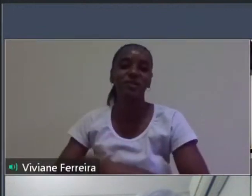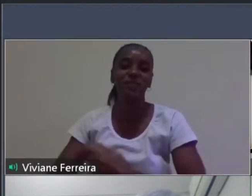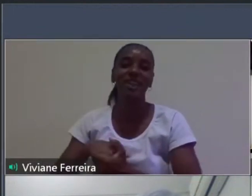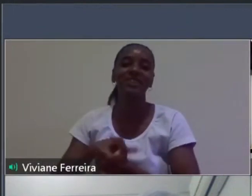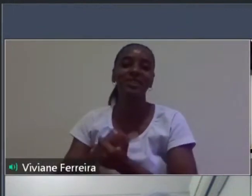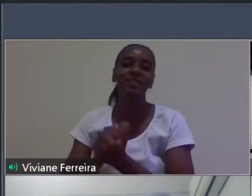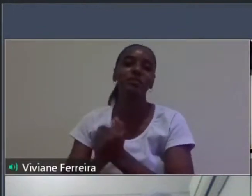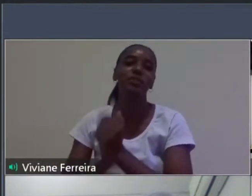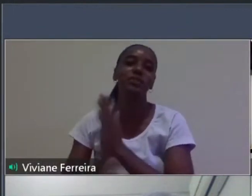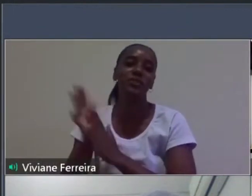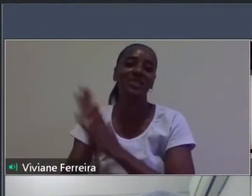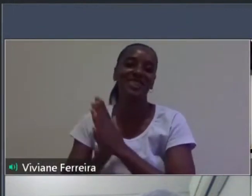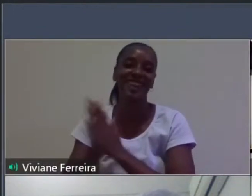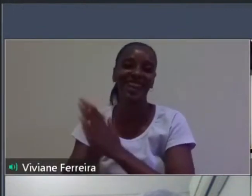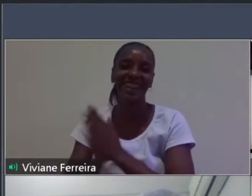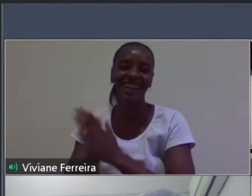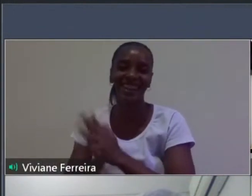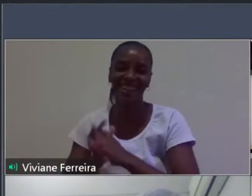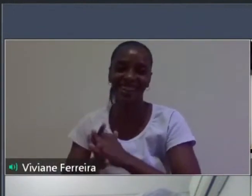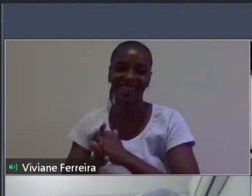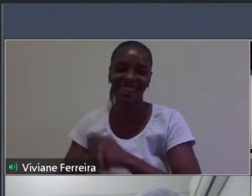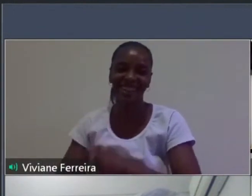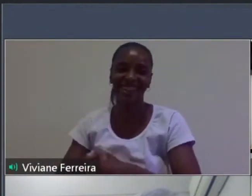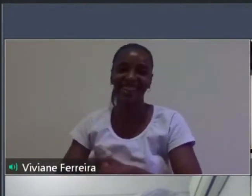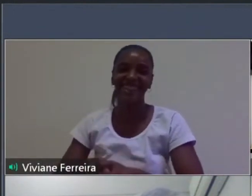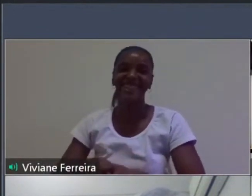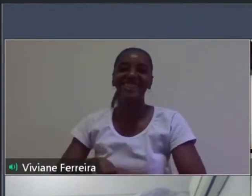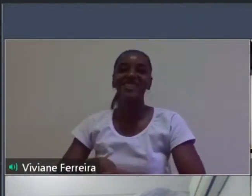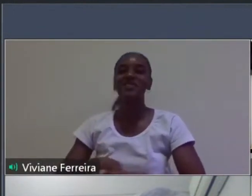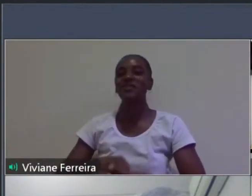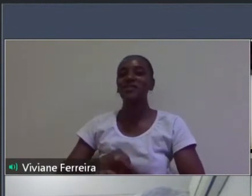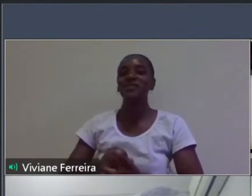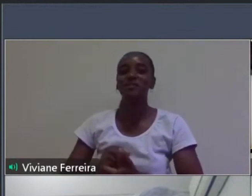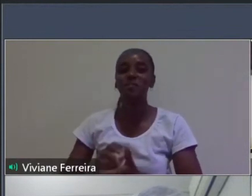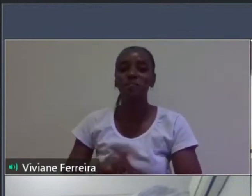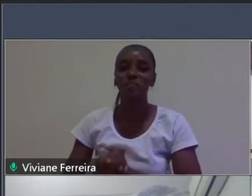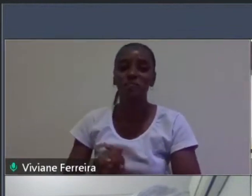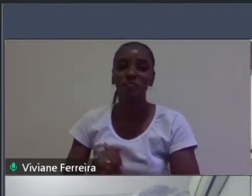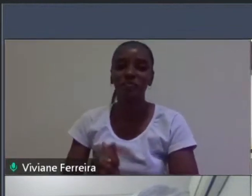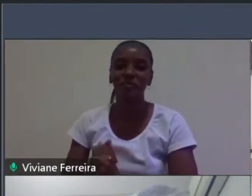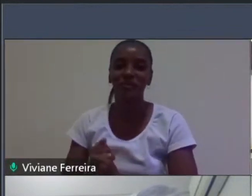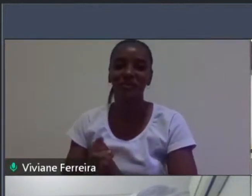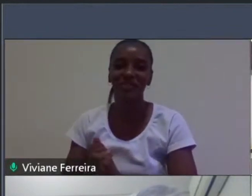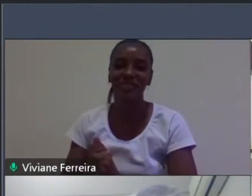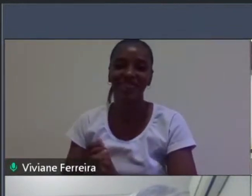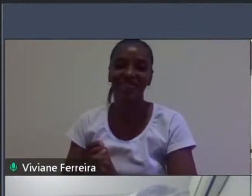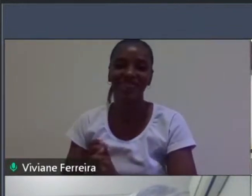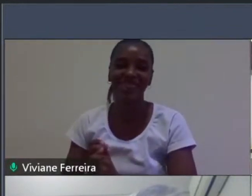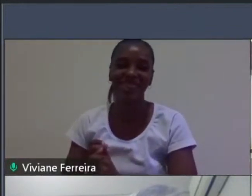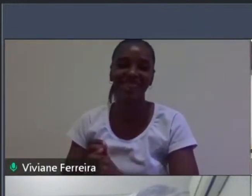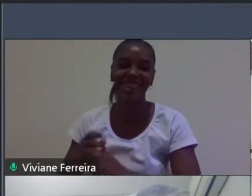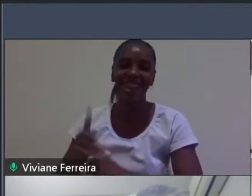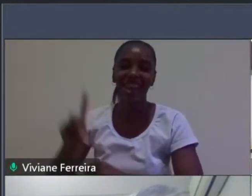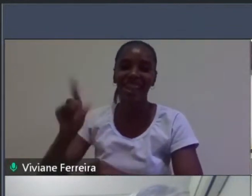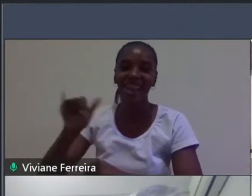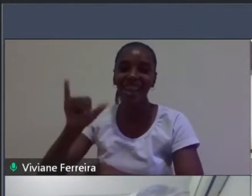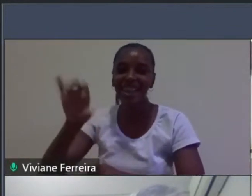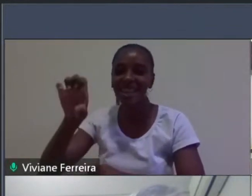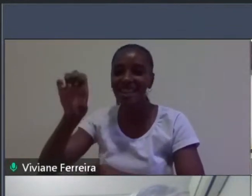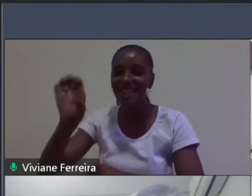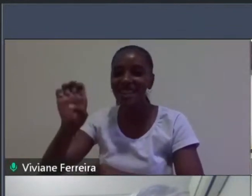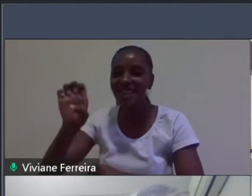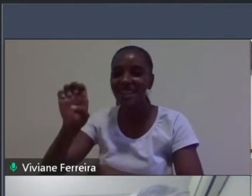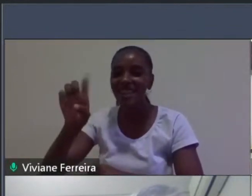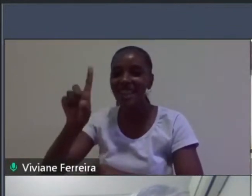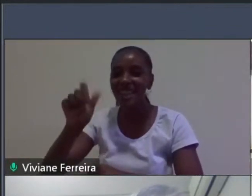eu sou formada em gestão de pessoas. É isso aí. Deise, você está provocando a gente, né? Porque a gente não está te vendo,